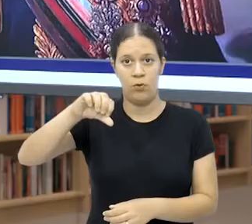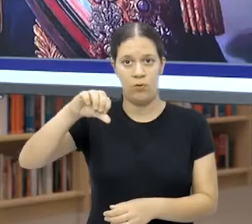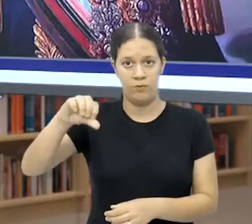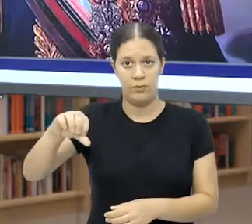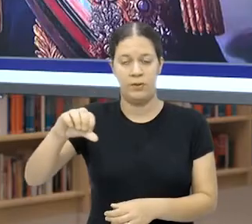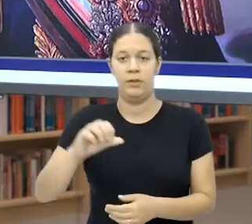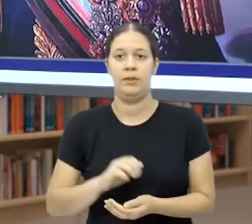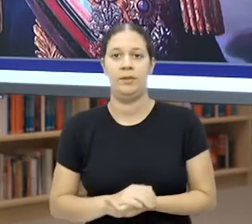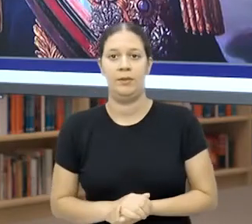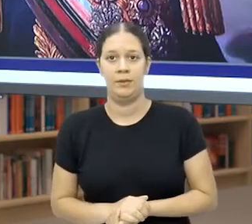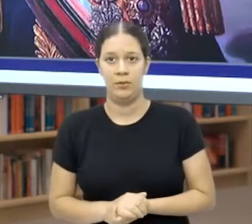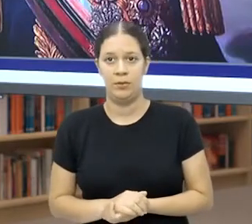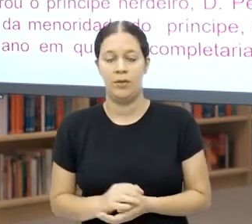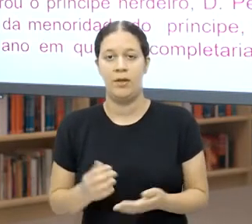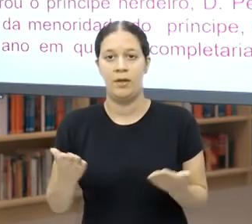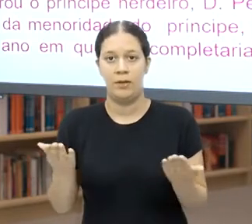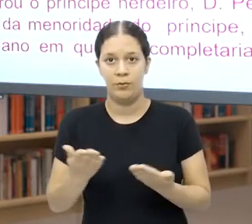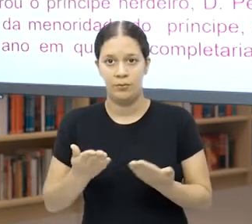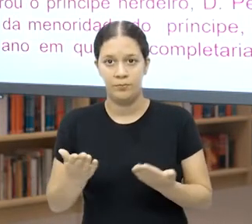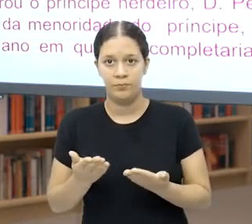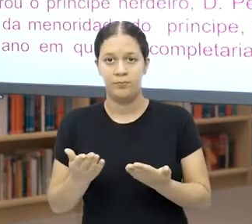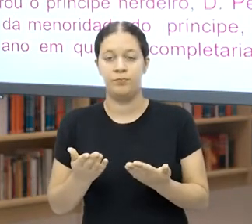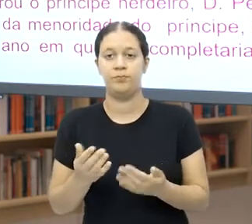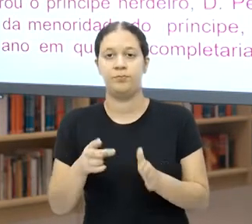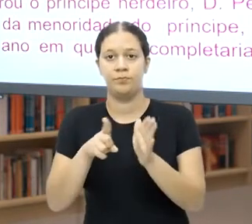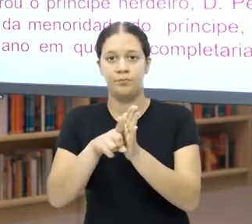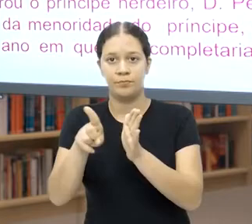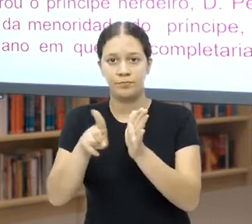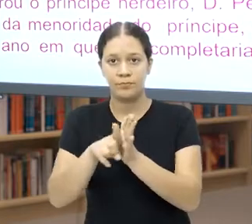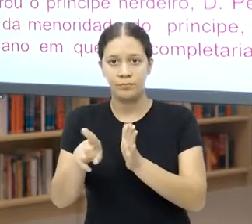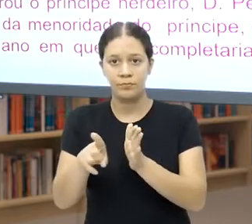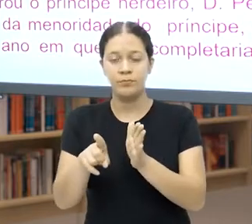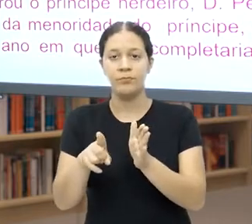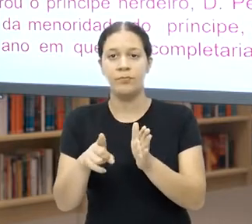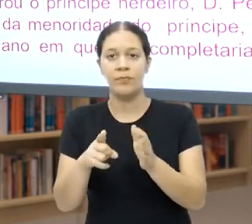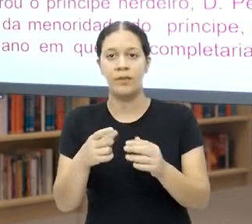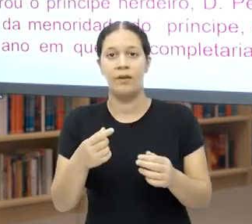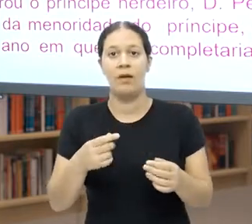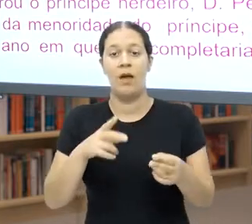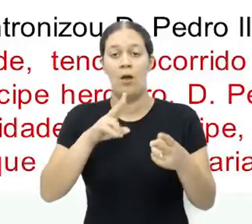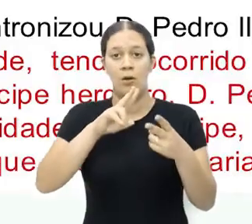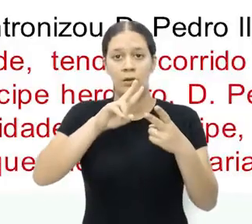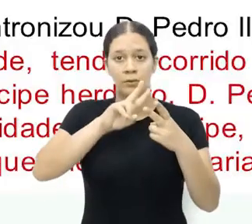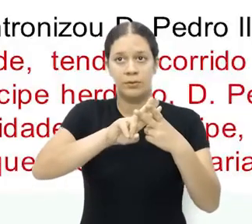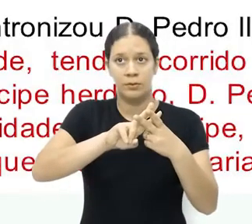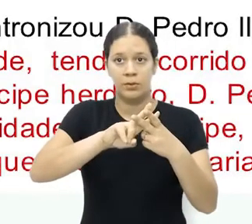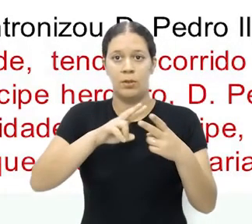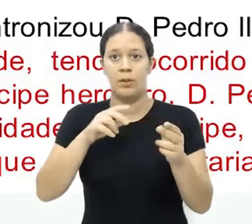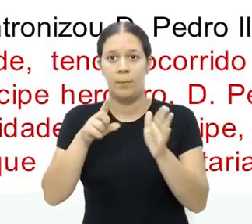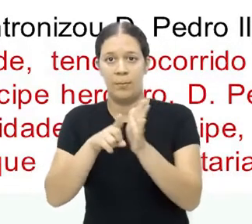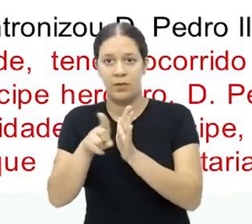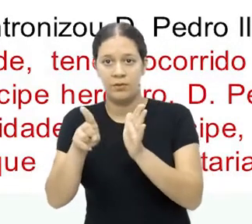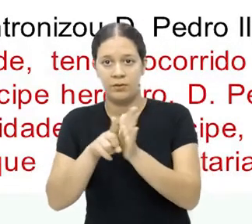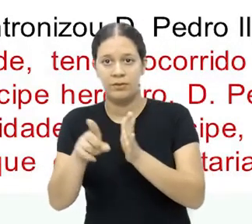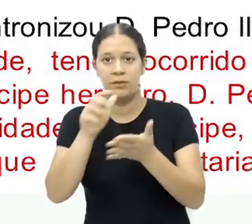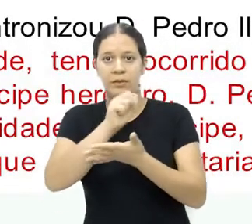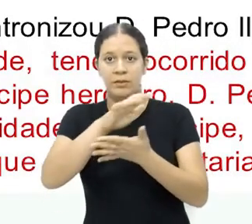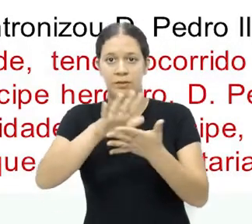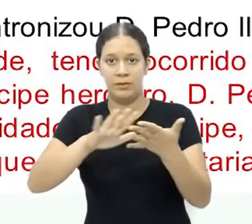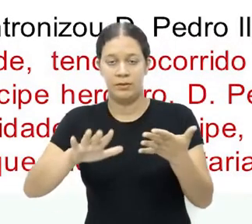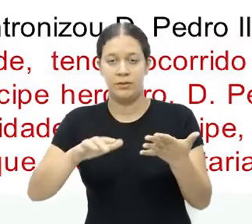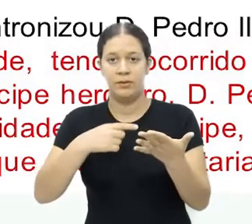1889. Beleza assim? Vamos lá nas nossas questões. Vamos lá, hashtag responda aí. Caderno de atividade de